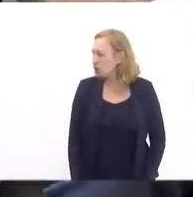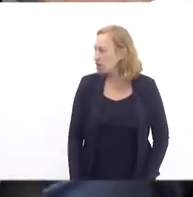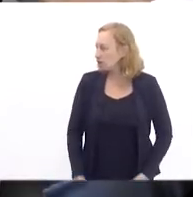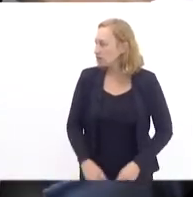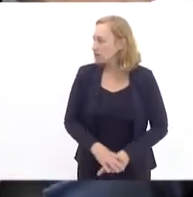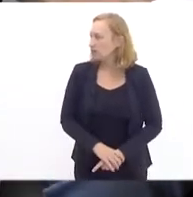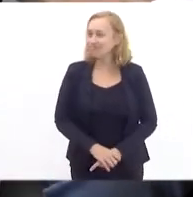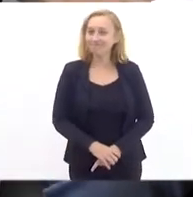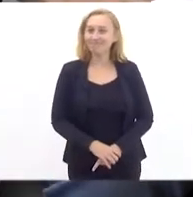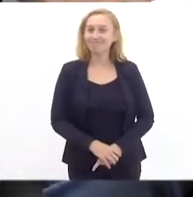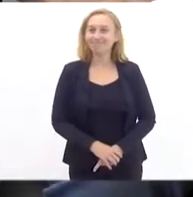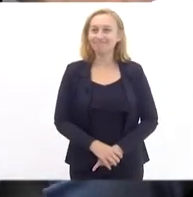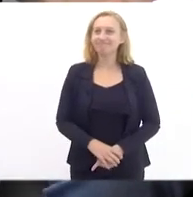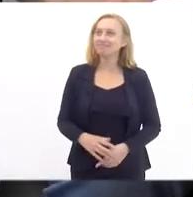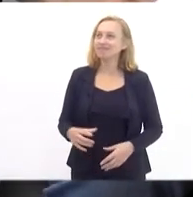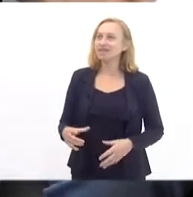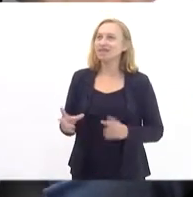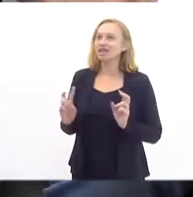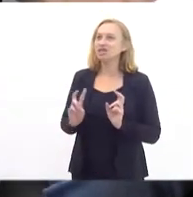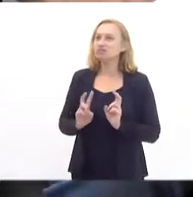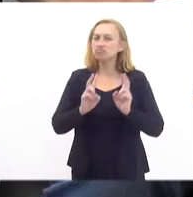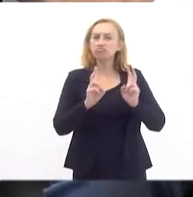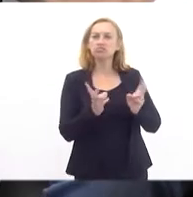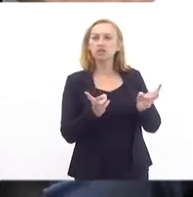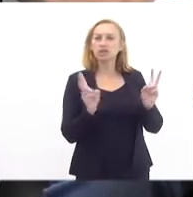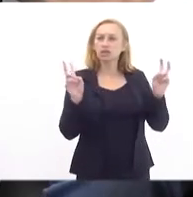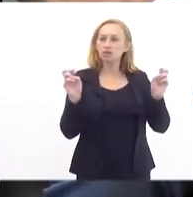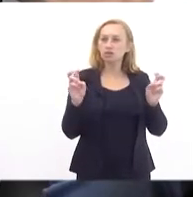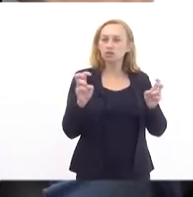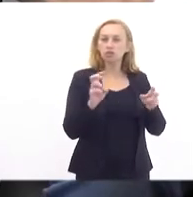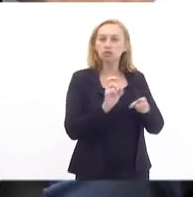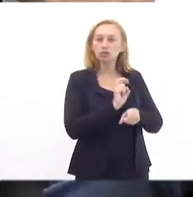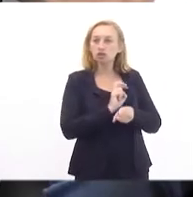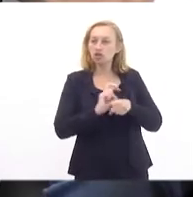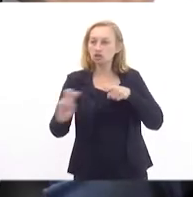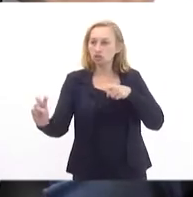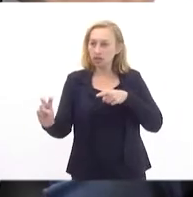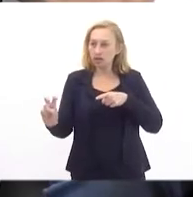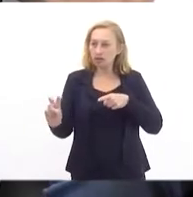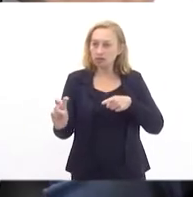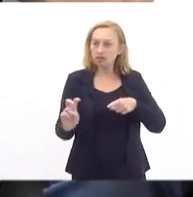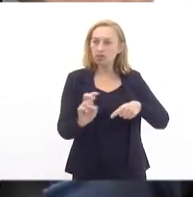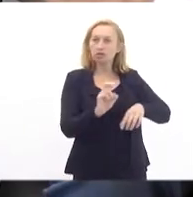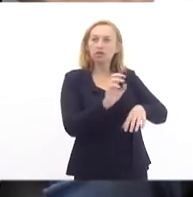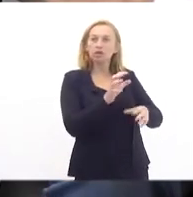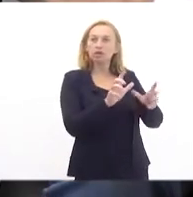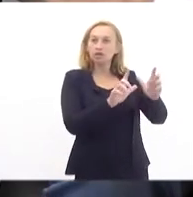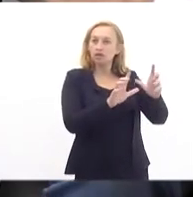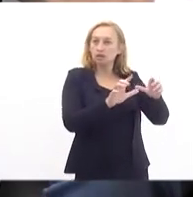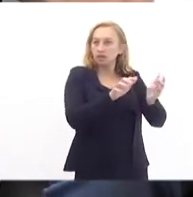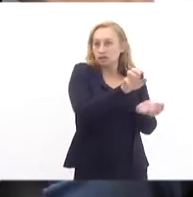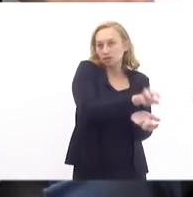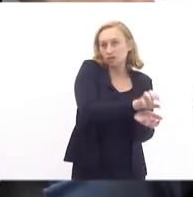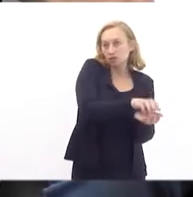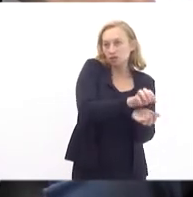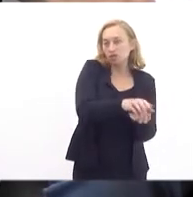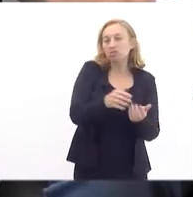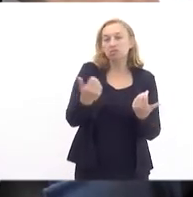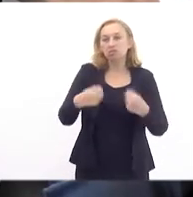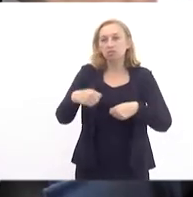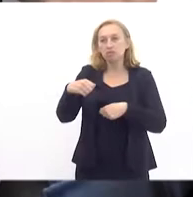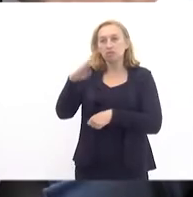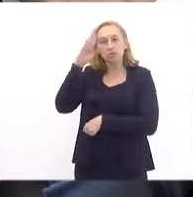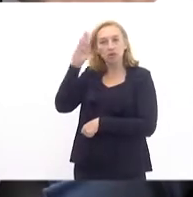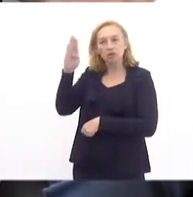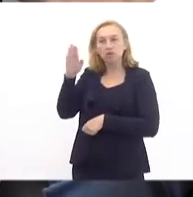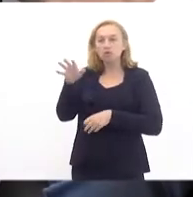retorno desse Expresso Santa Cruz, assim, principalmente nesses horários do trabalho, né, para a pessoa conseguir chegar no trabalho, conseguir